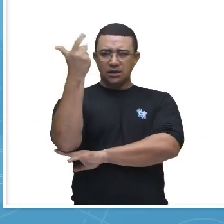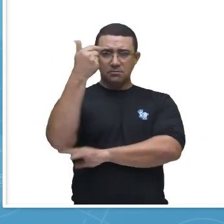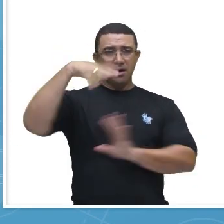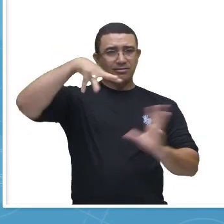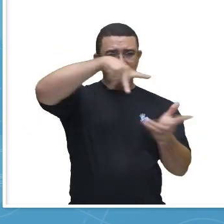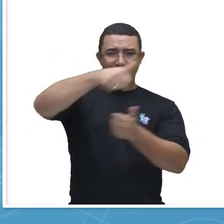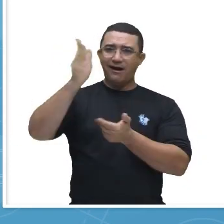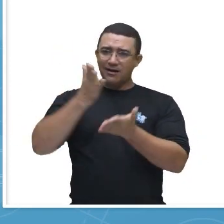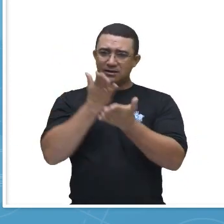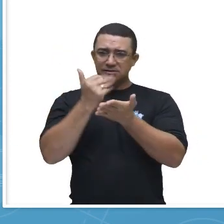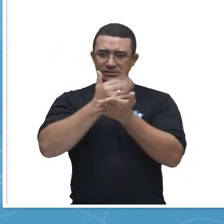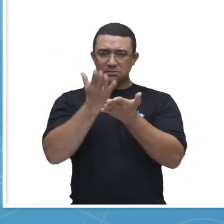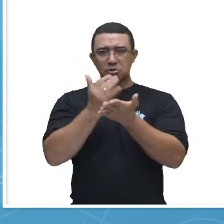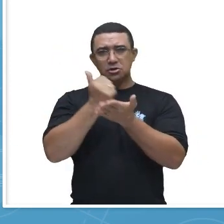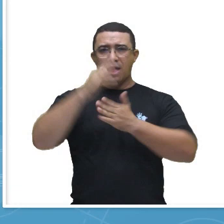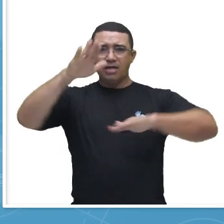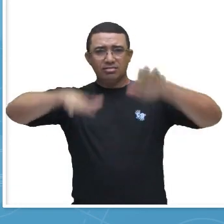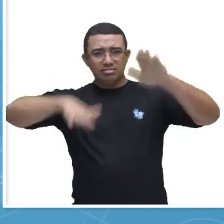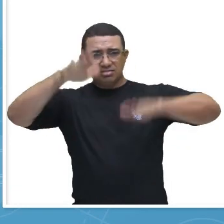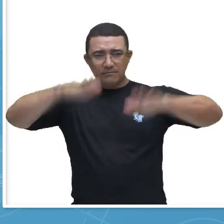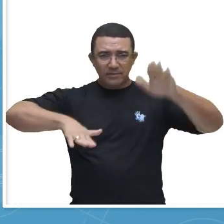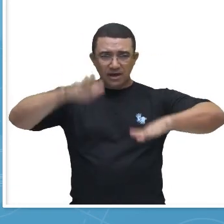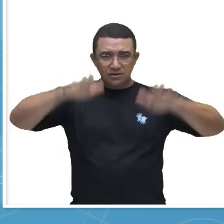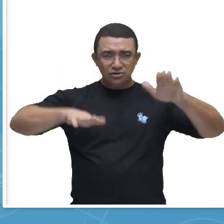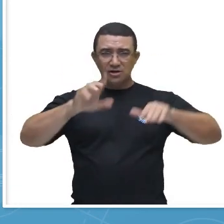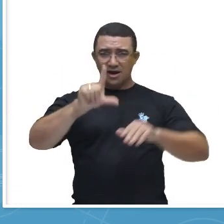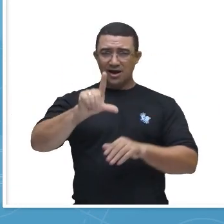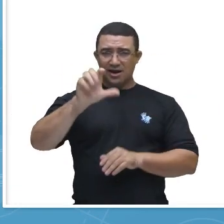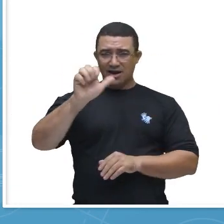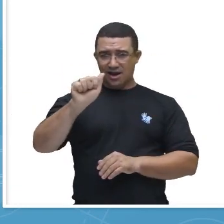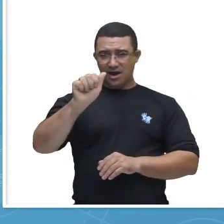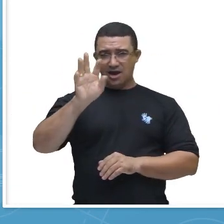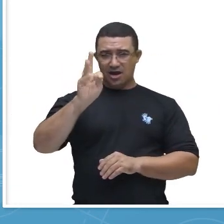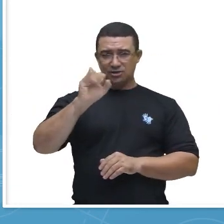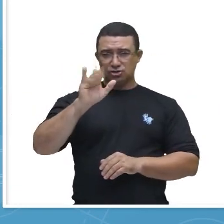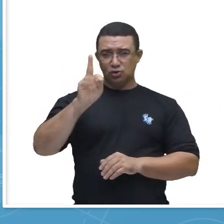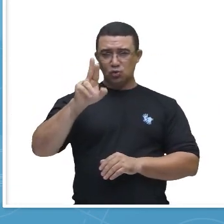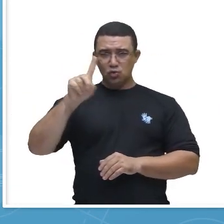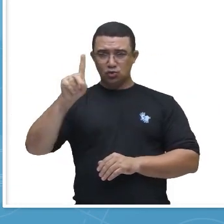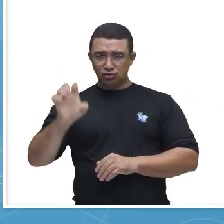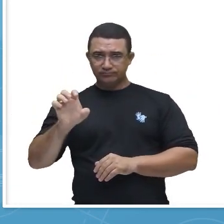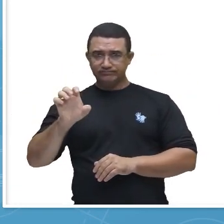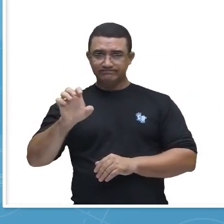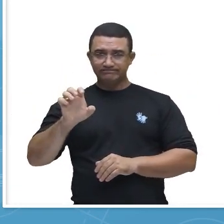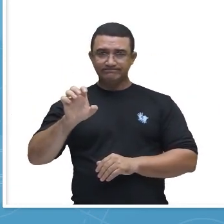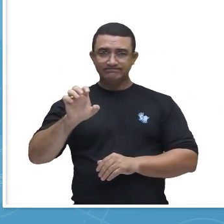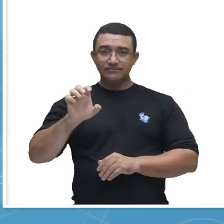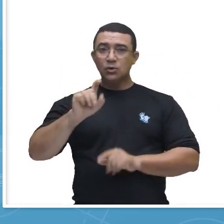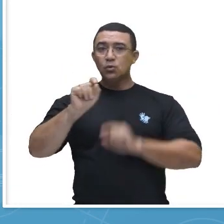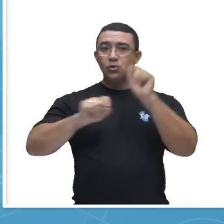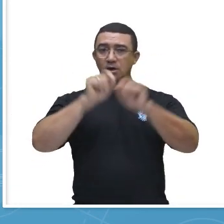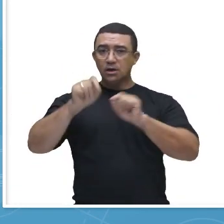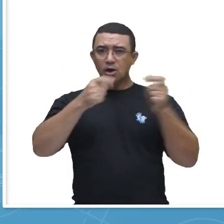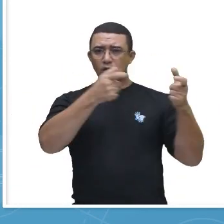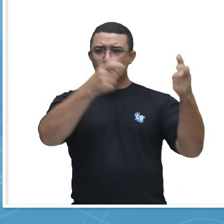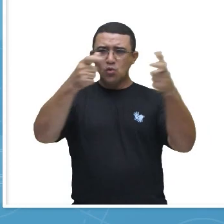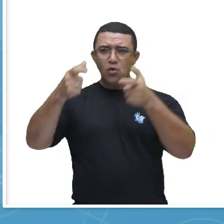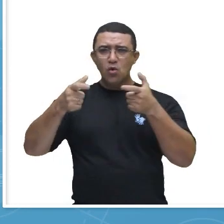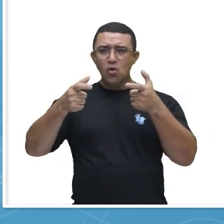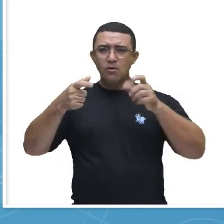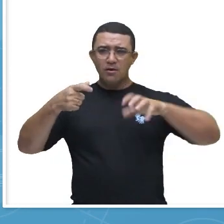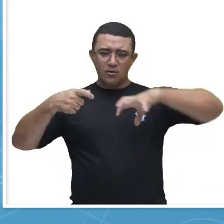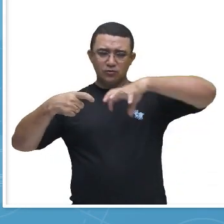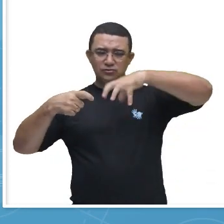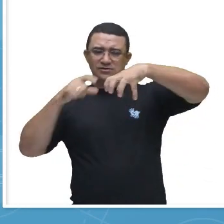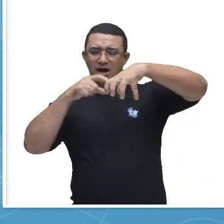estão distribuídas de acordo com as faixas de latitude, tá? Ou seja, no que